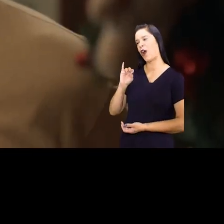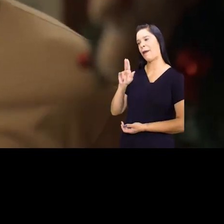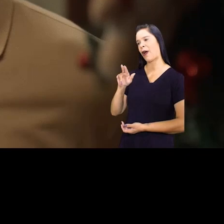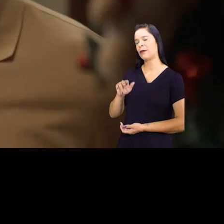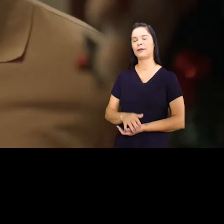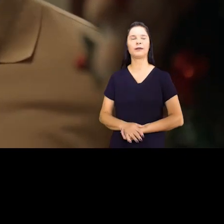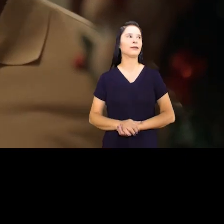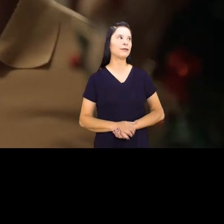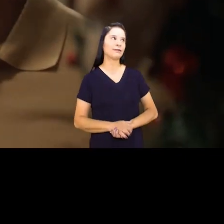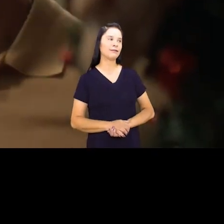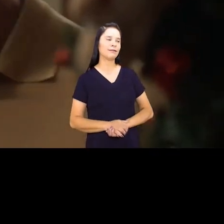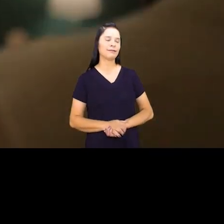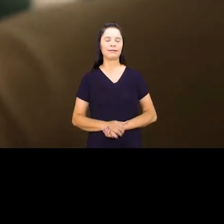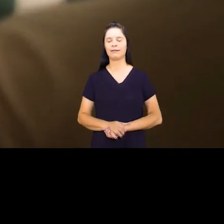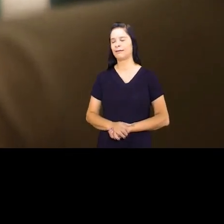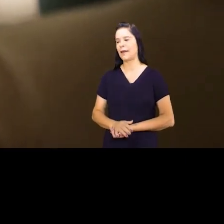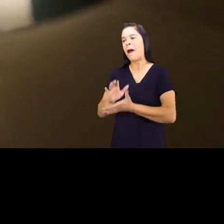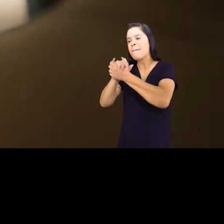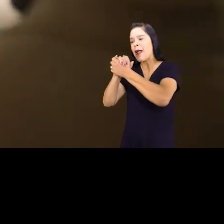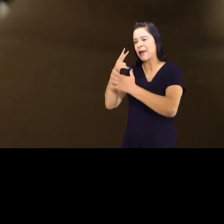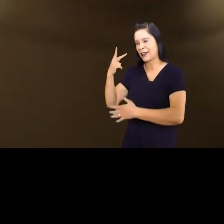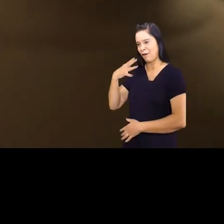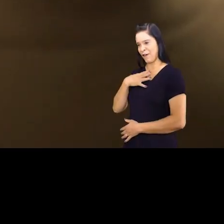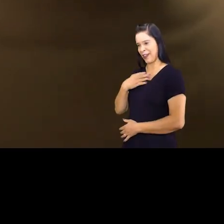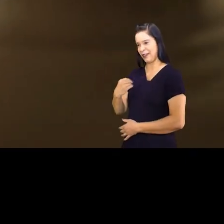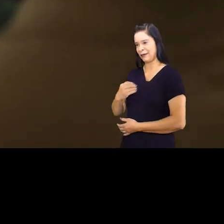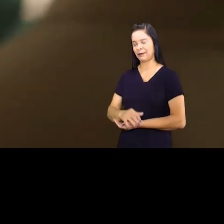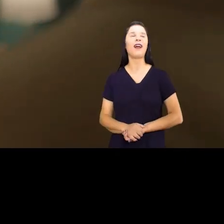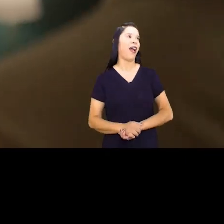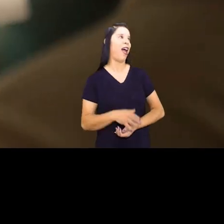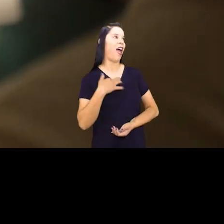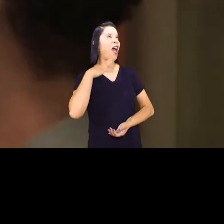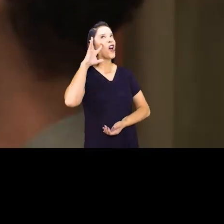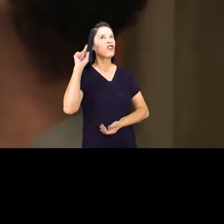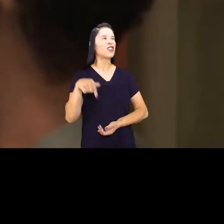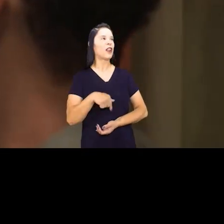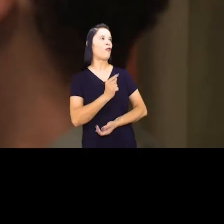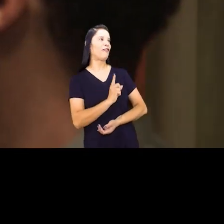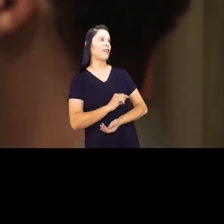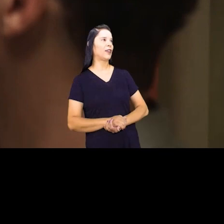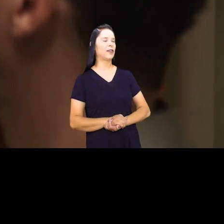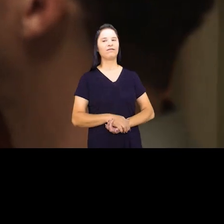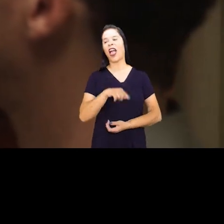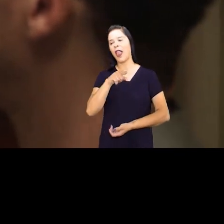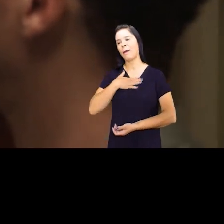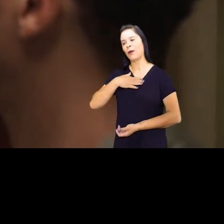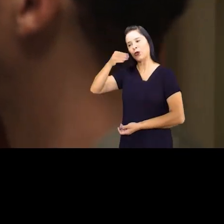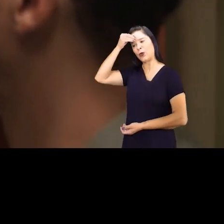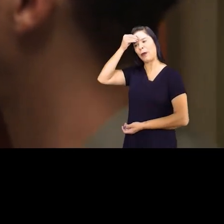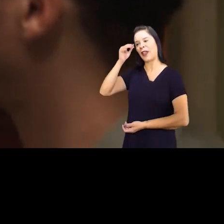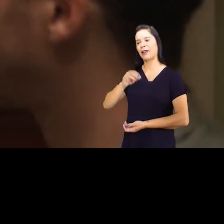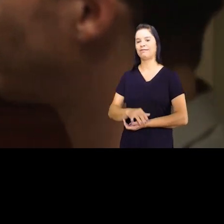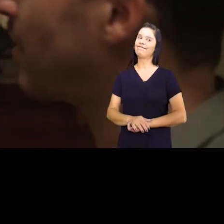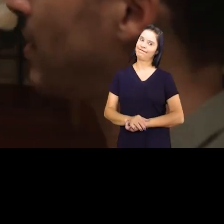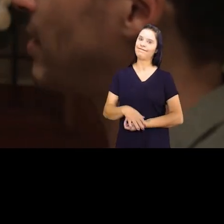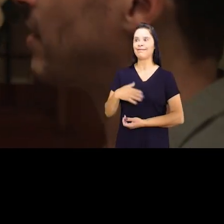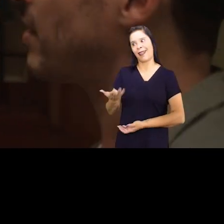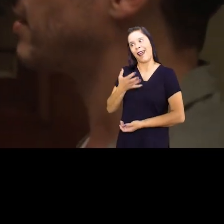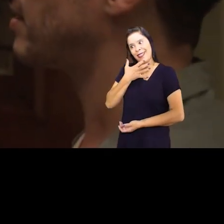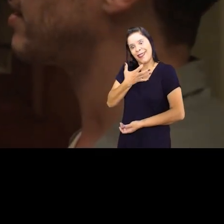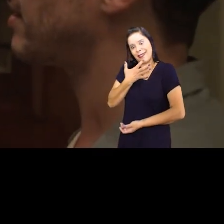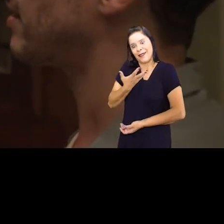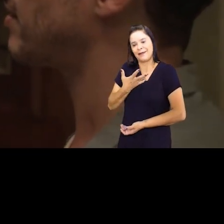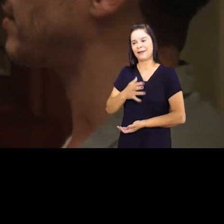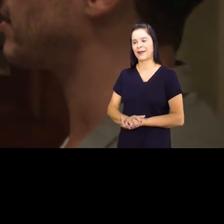mano. Parabéns pelo moleque. Achei que você nem vinha. É meu sobrinho. E é